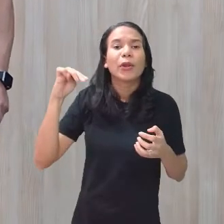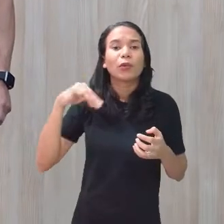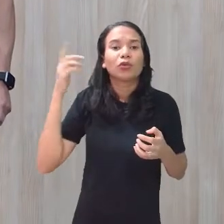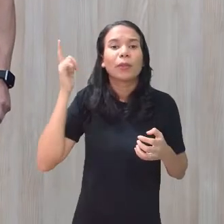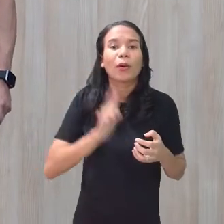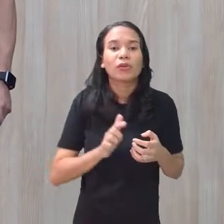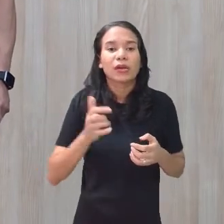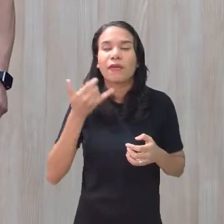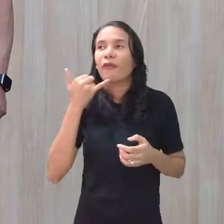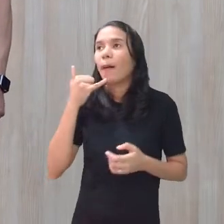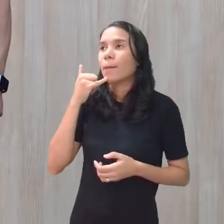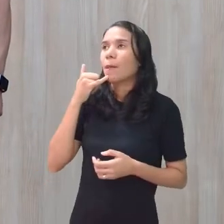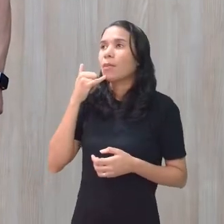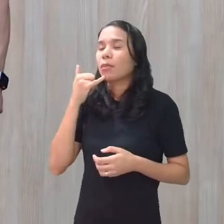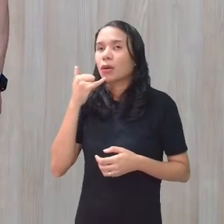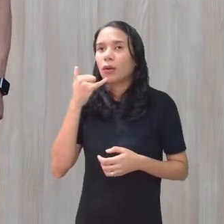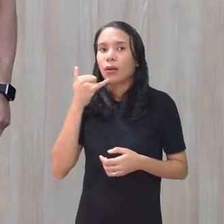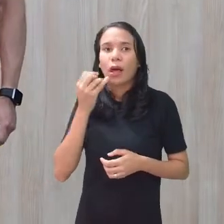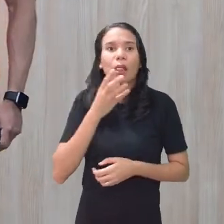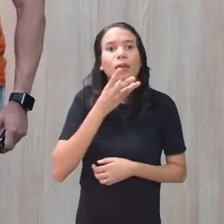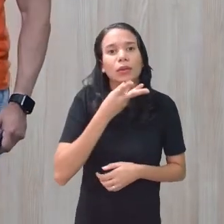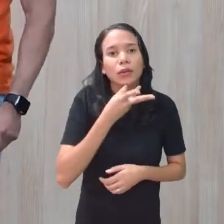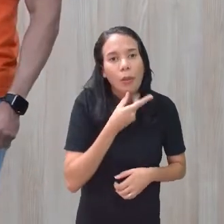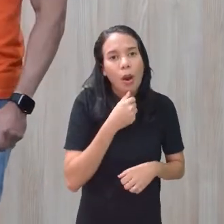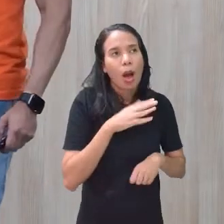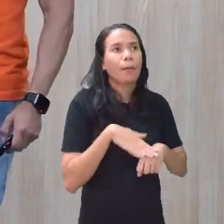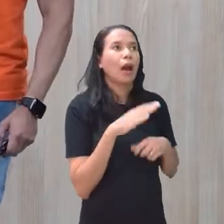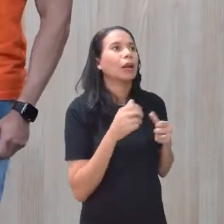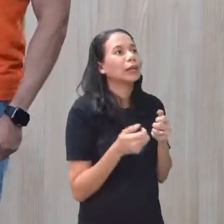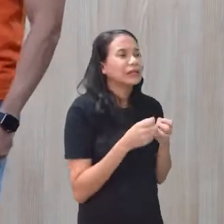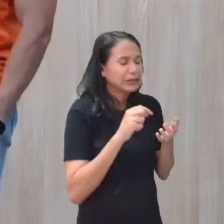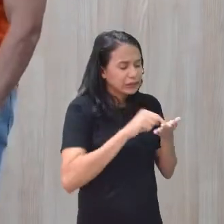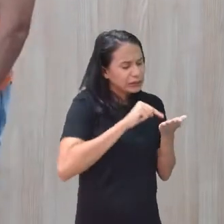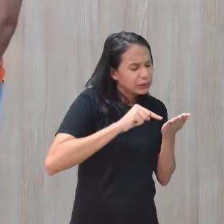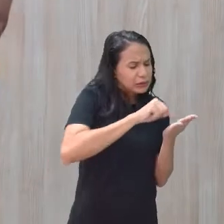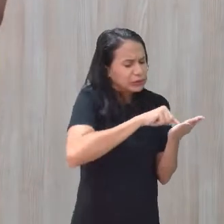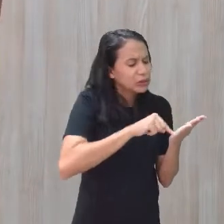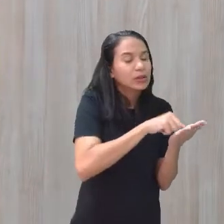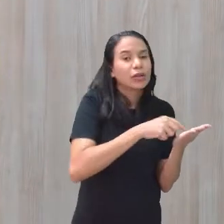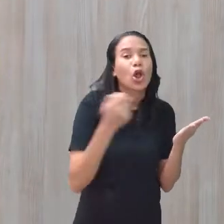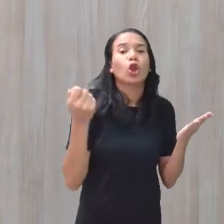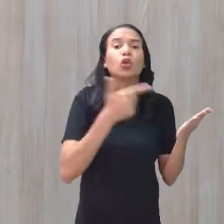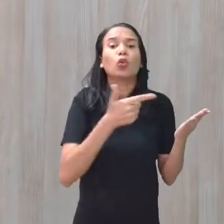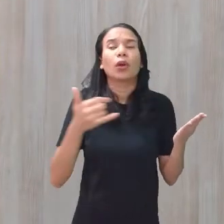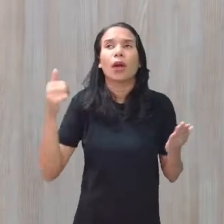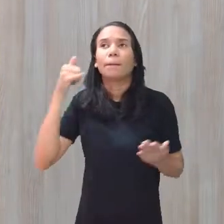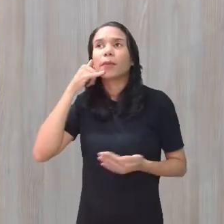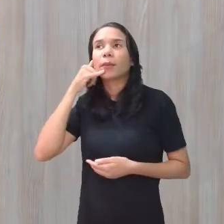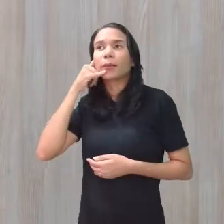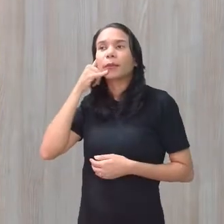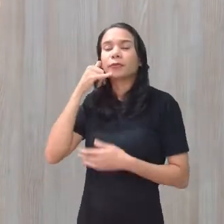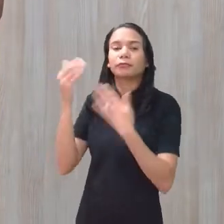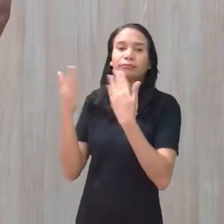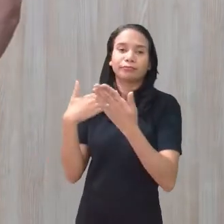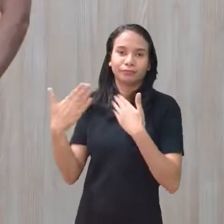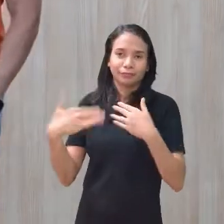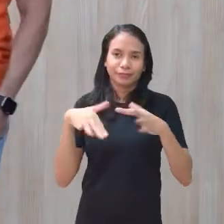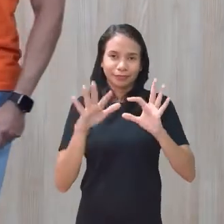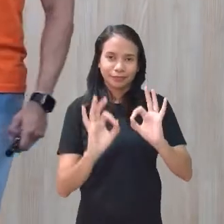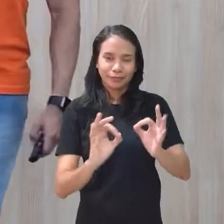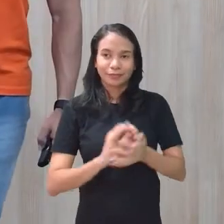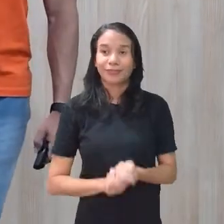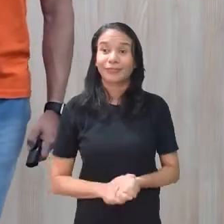para falar numa ligação. Ia gastar mais tempo digitando do que utilizando o telefone para falar,